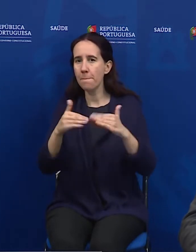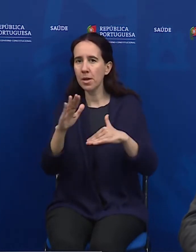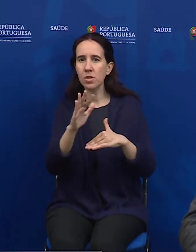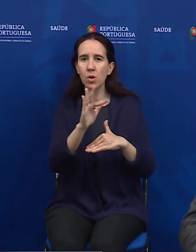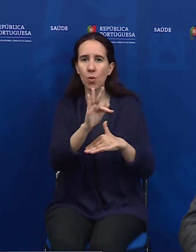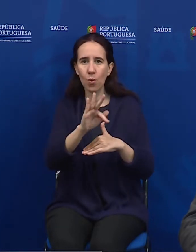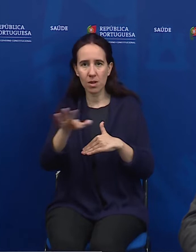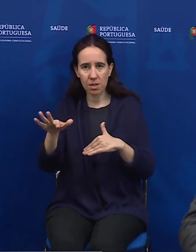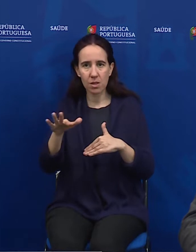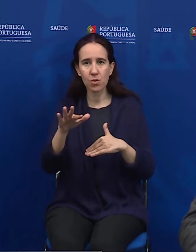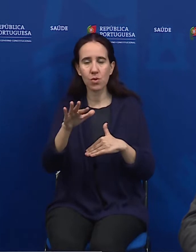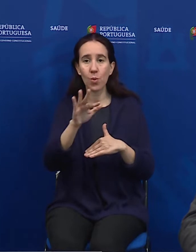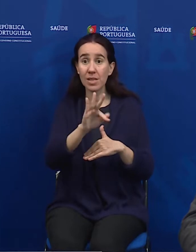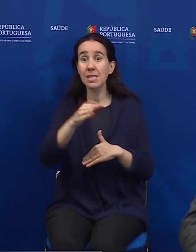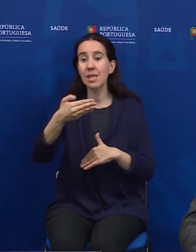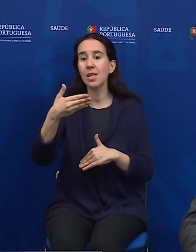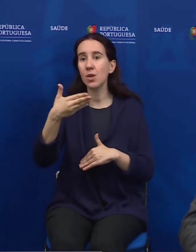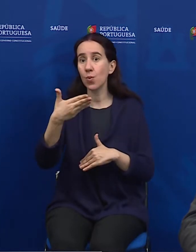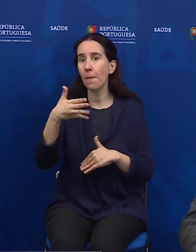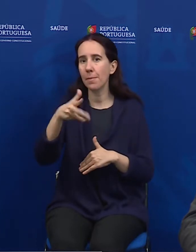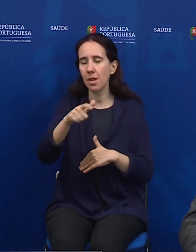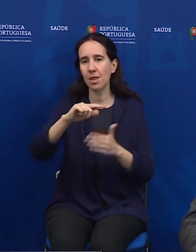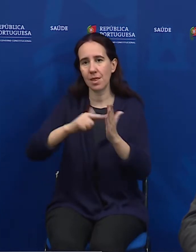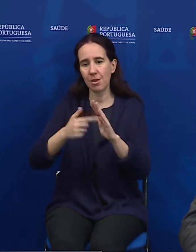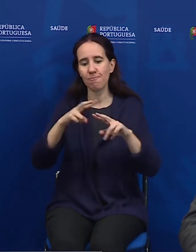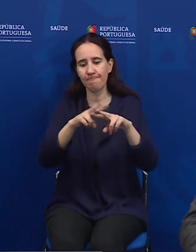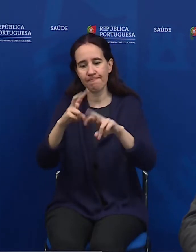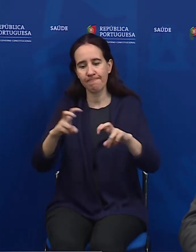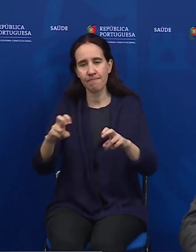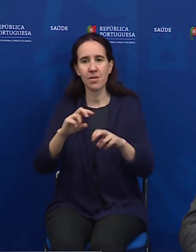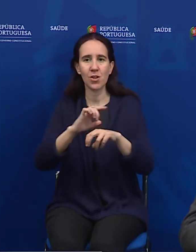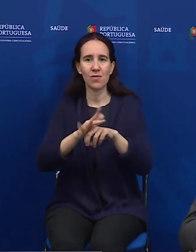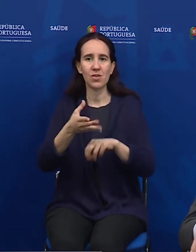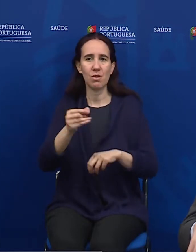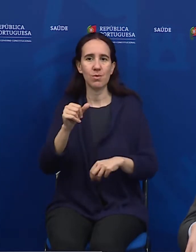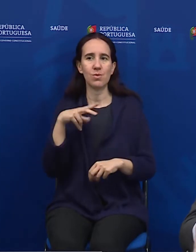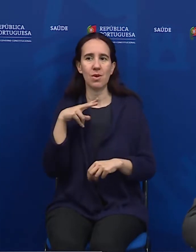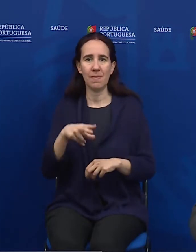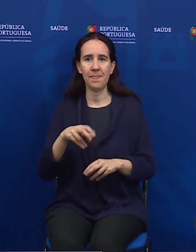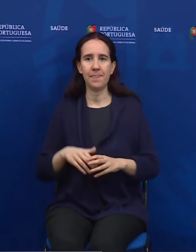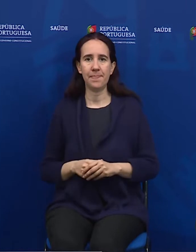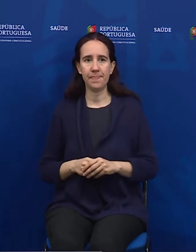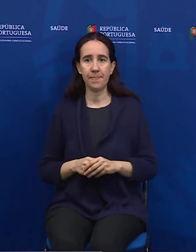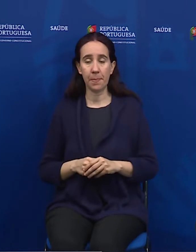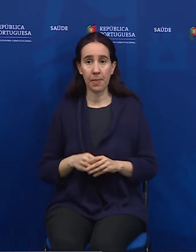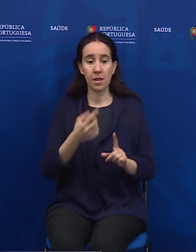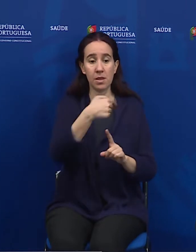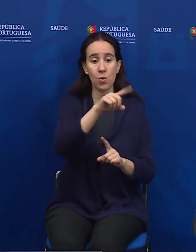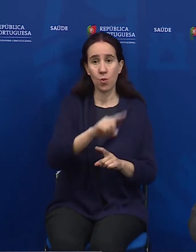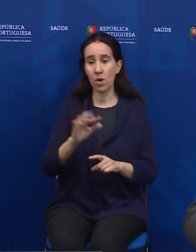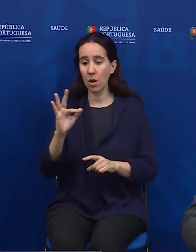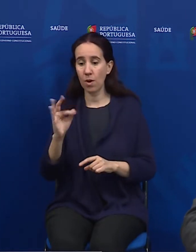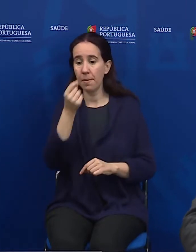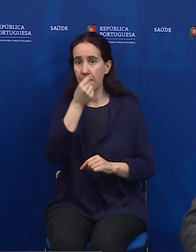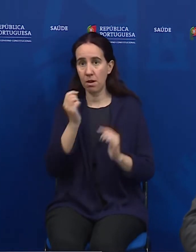de 471 mil testes de diagnóstico Covid-19 em Portugal. De 1 a 4